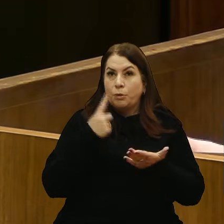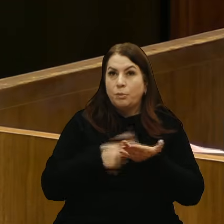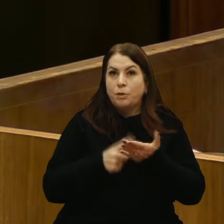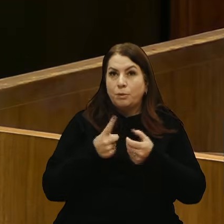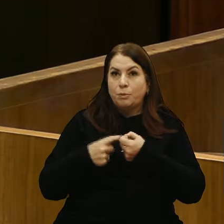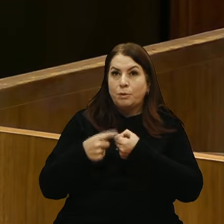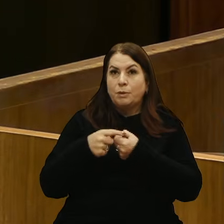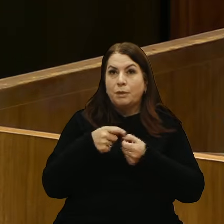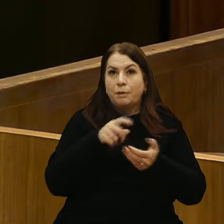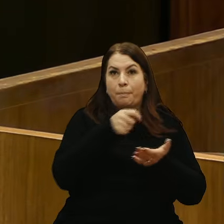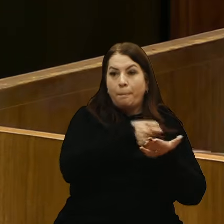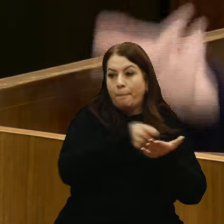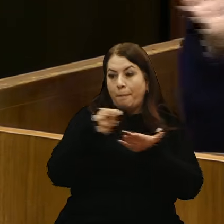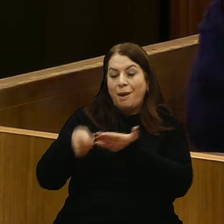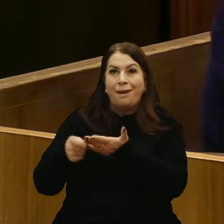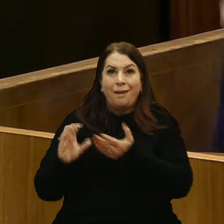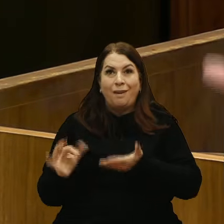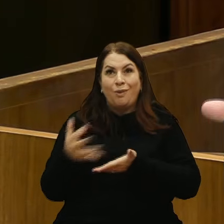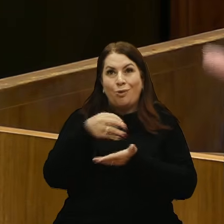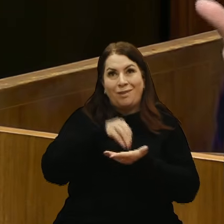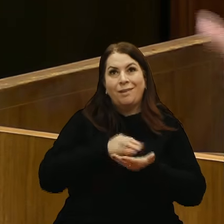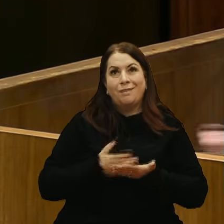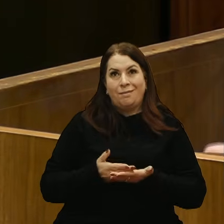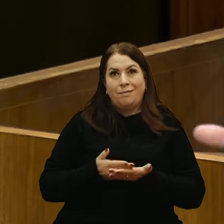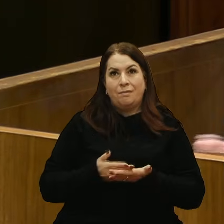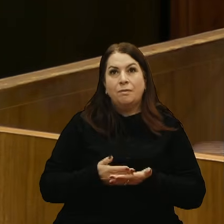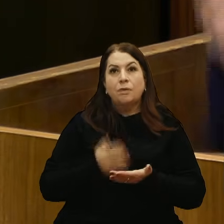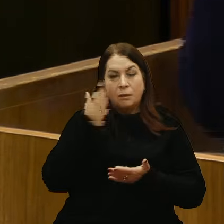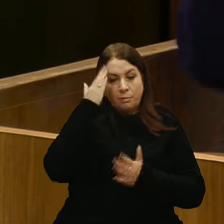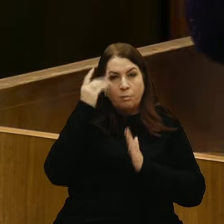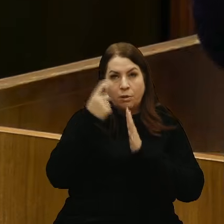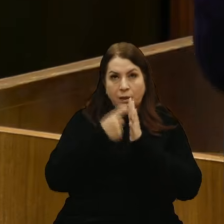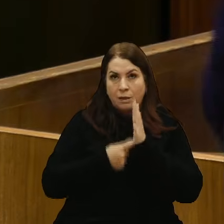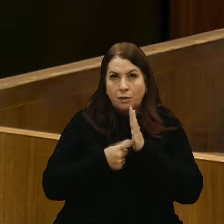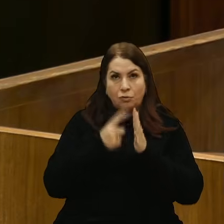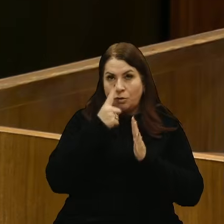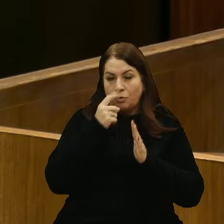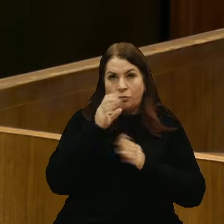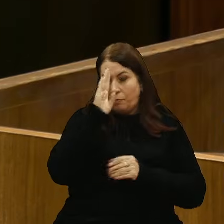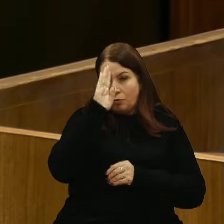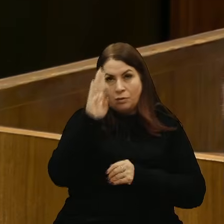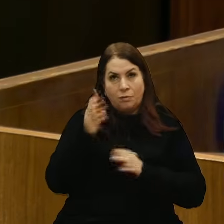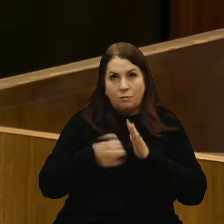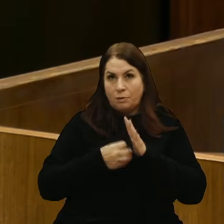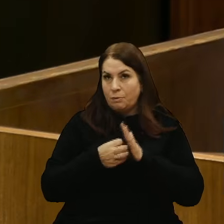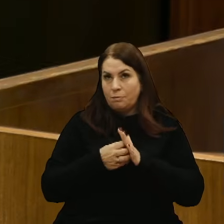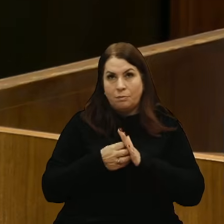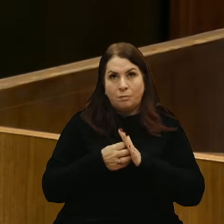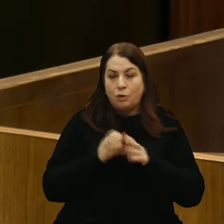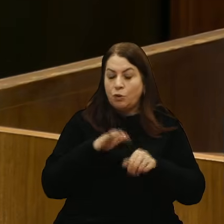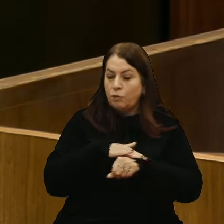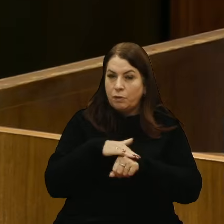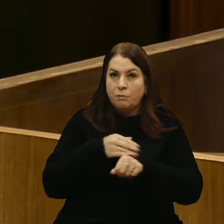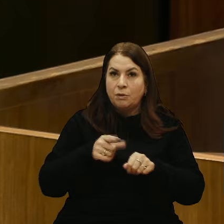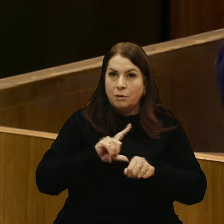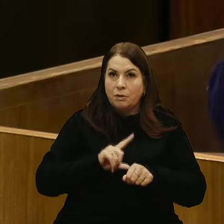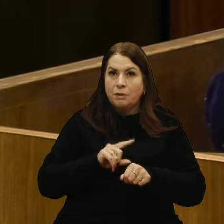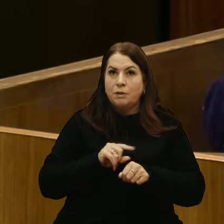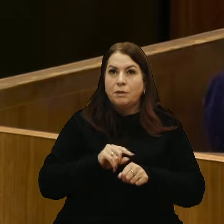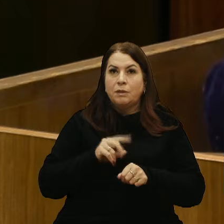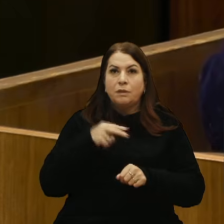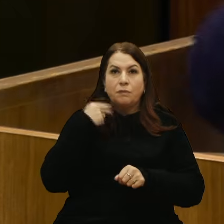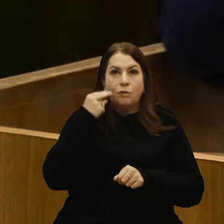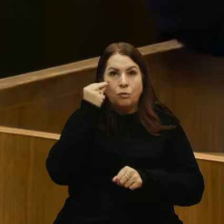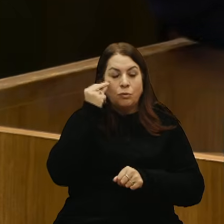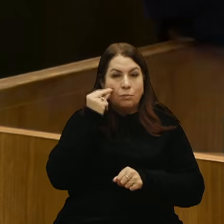município de repassar o dinheiro para a Codeca. Nós sabemos que a taxa de lixo não vai direto para a empresa. Conversava antes com o vereador Claudio